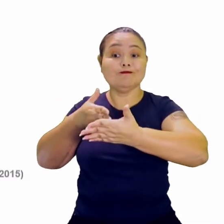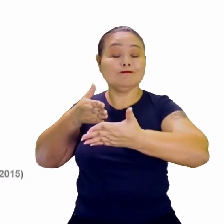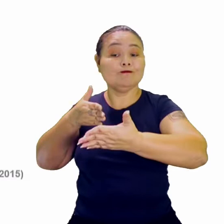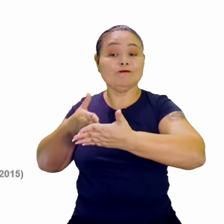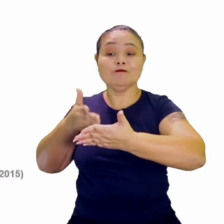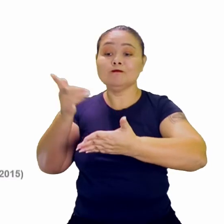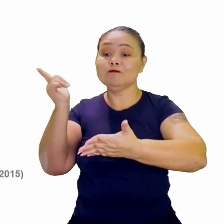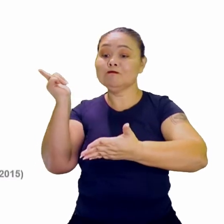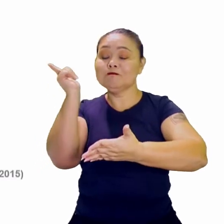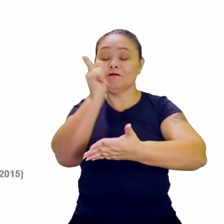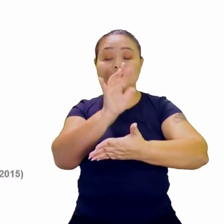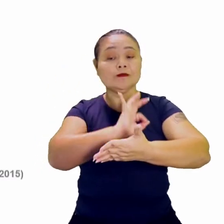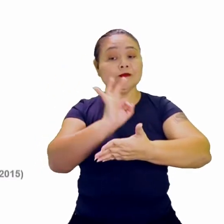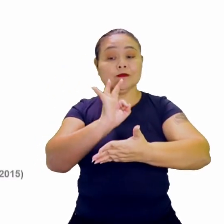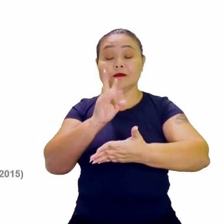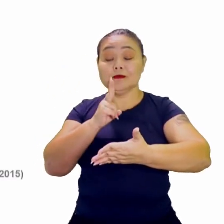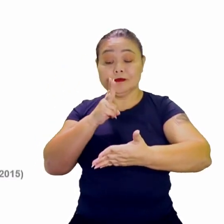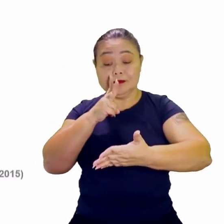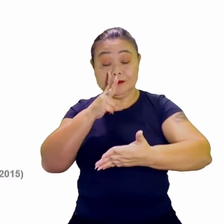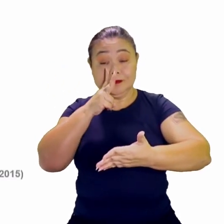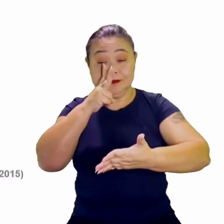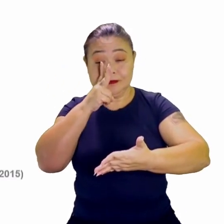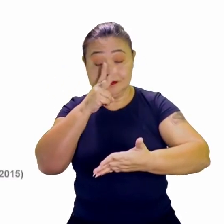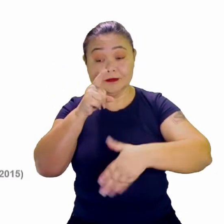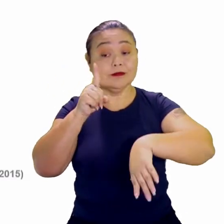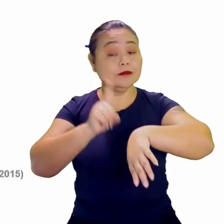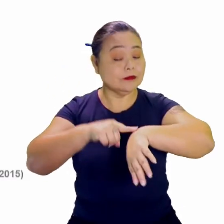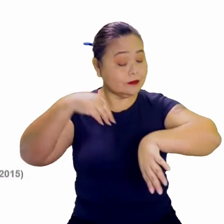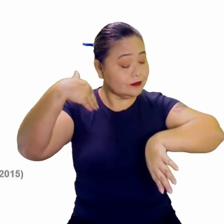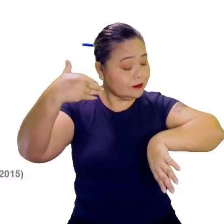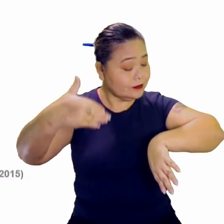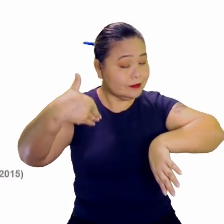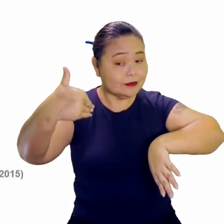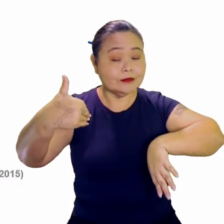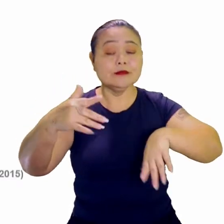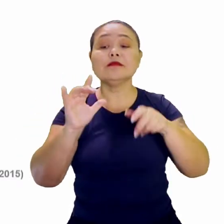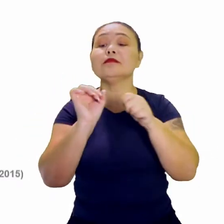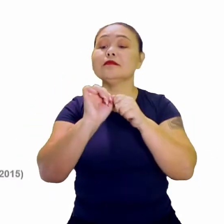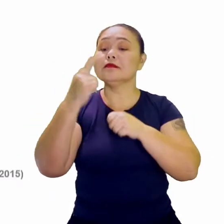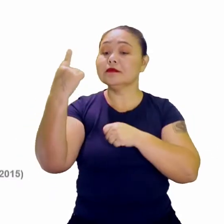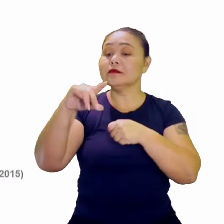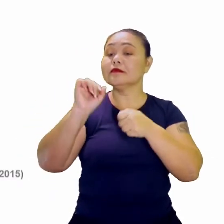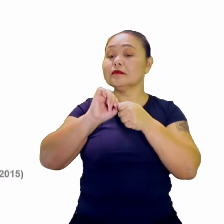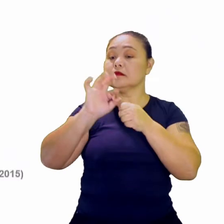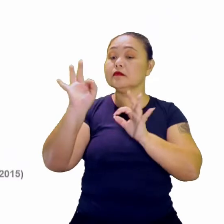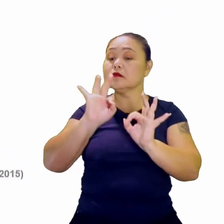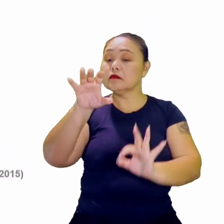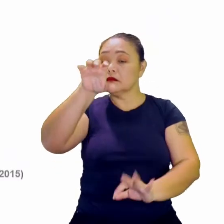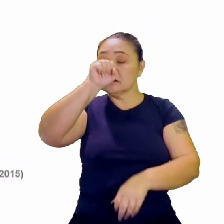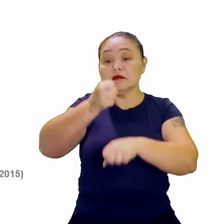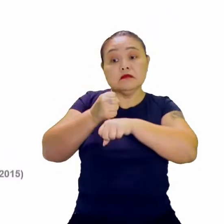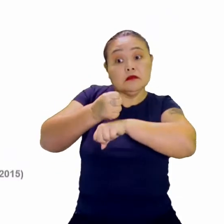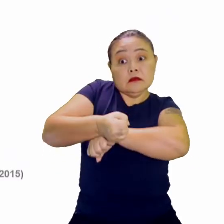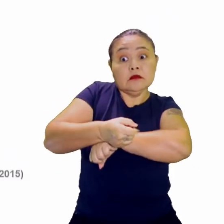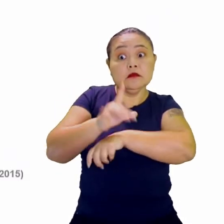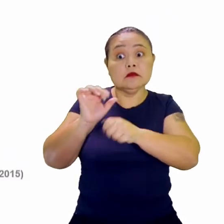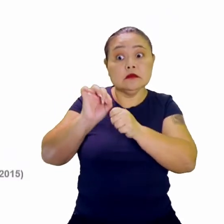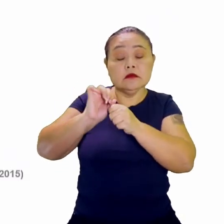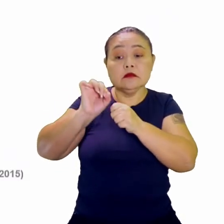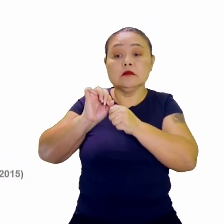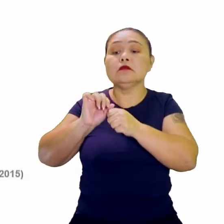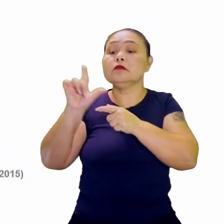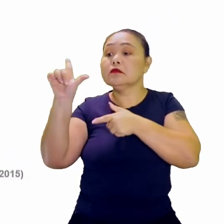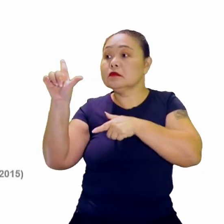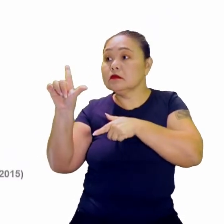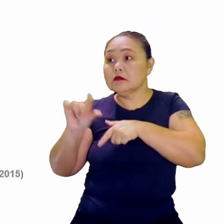conseguem produzir força por muito tempo. Por isso que elas são utilizadas em eventos anaeróbios. Por quê? Porque são eventos de